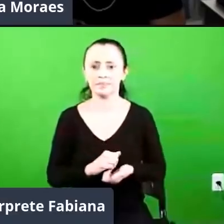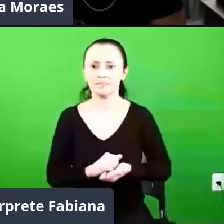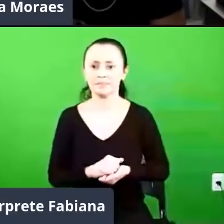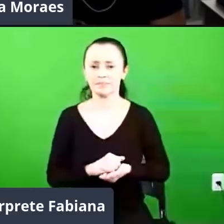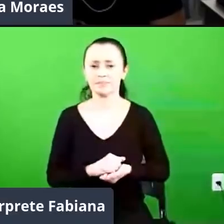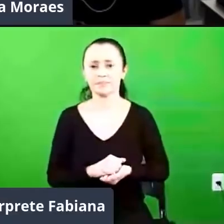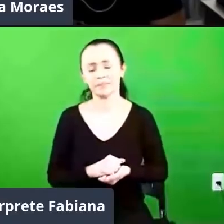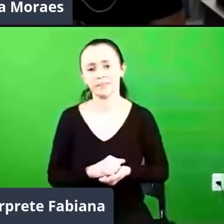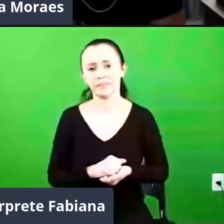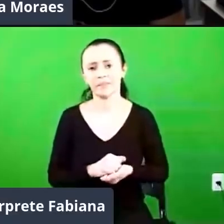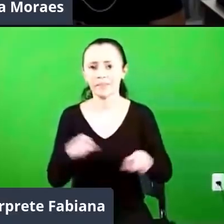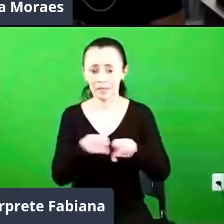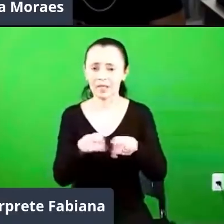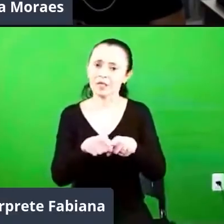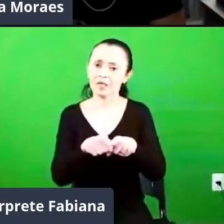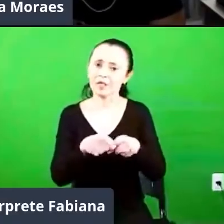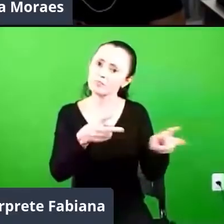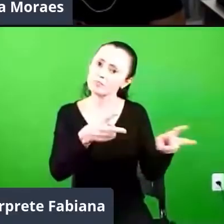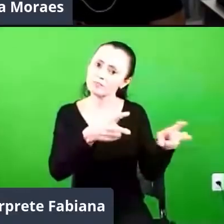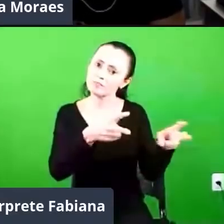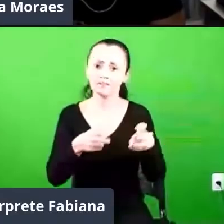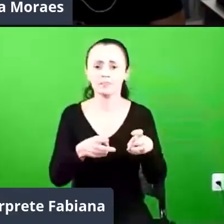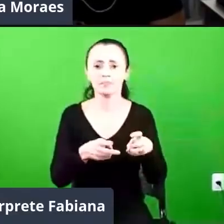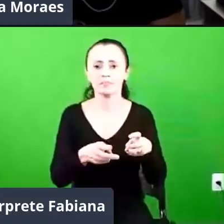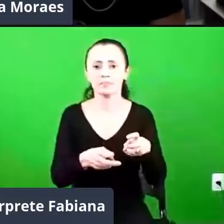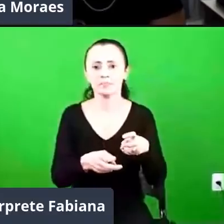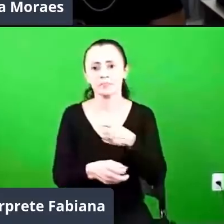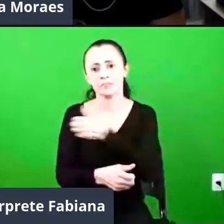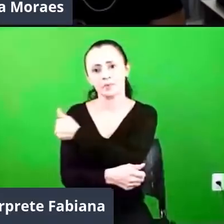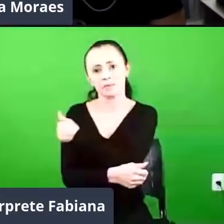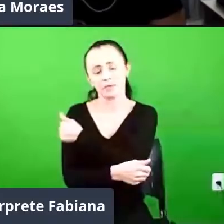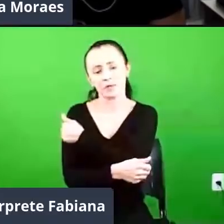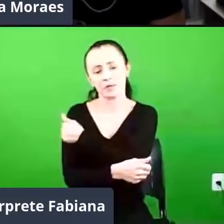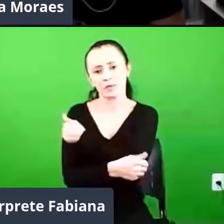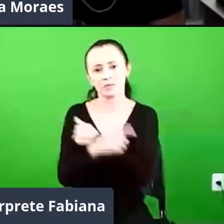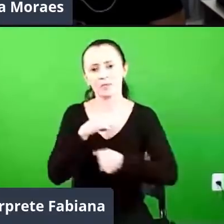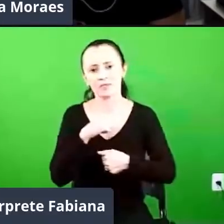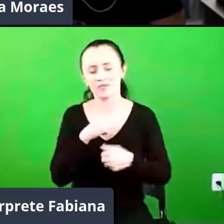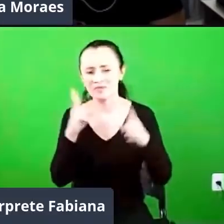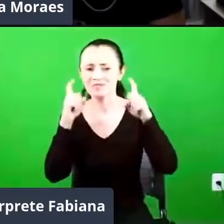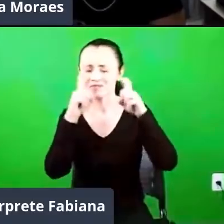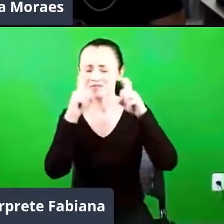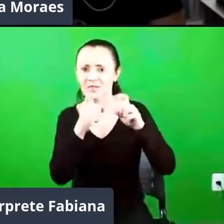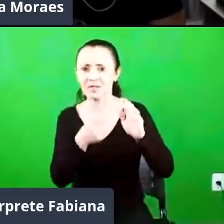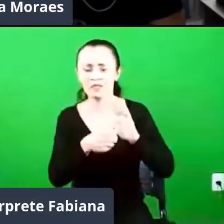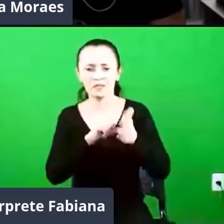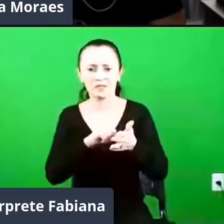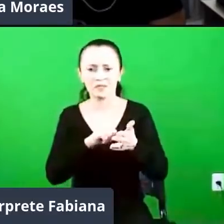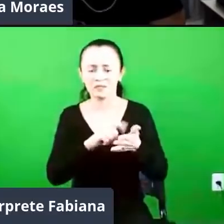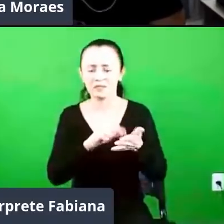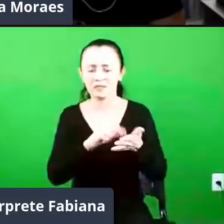percebido também que os alunos que tinham maiores dificuldades, em várias atividades, eu tenho